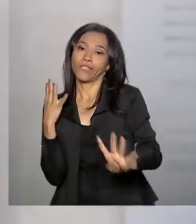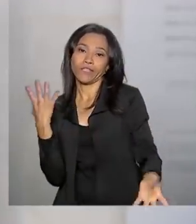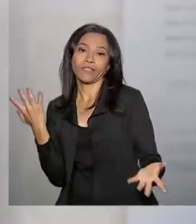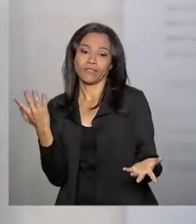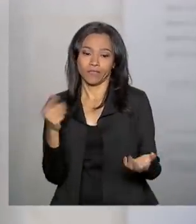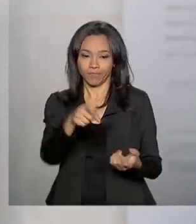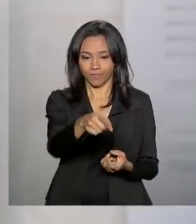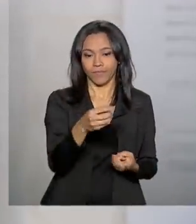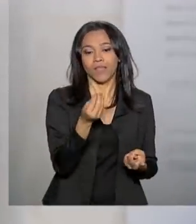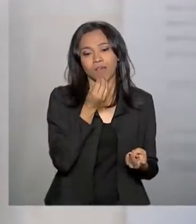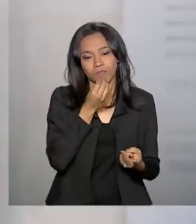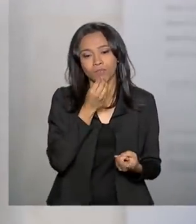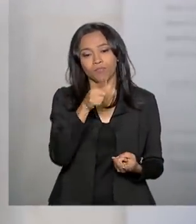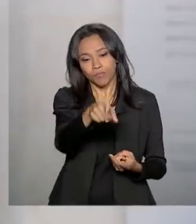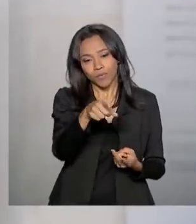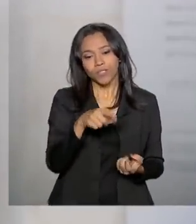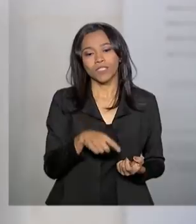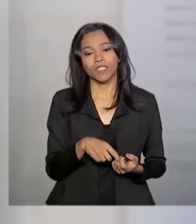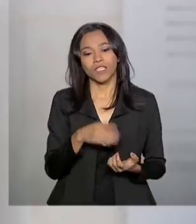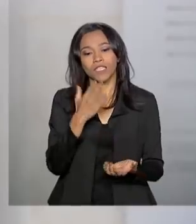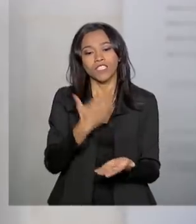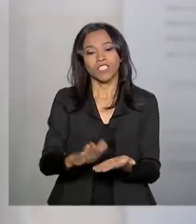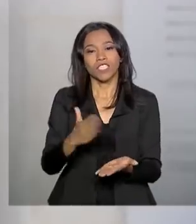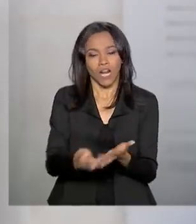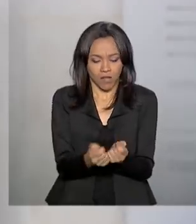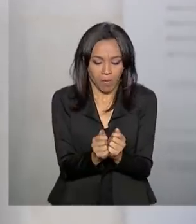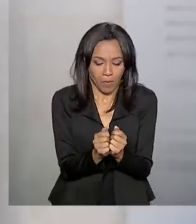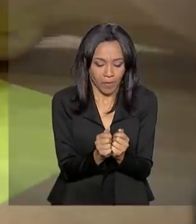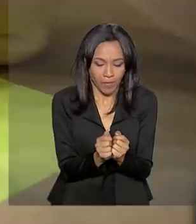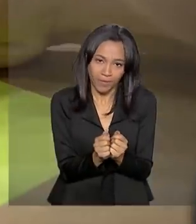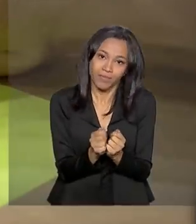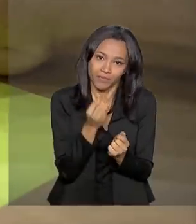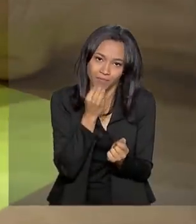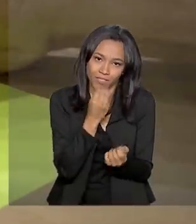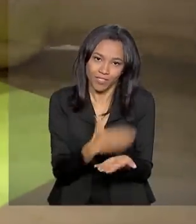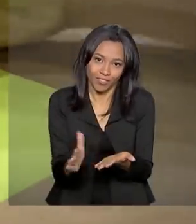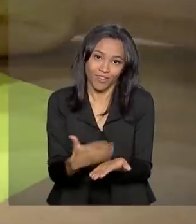crianças podiam cortar os eletrônicos, que elas estão muito viciadas.